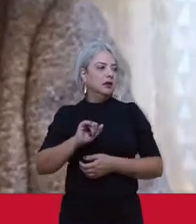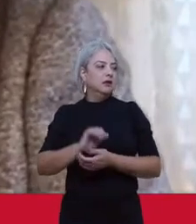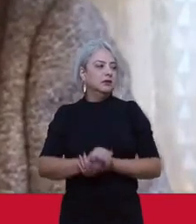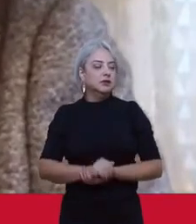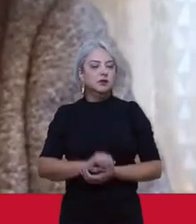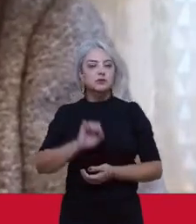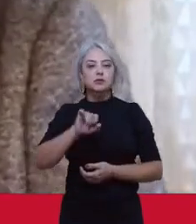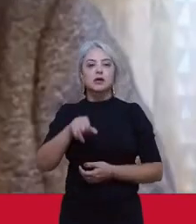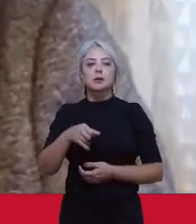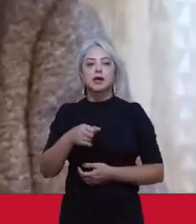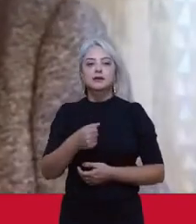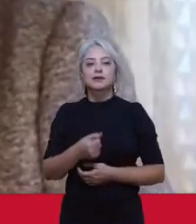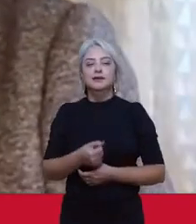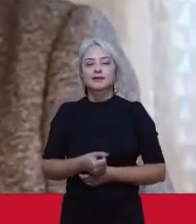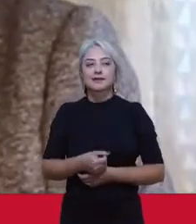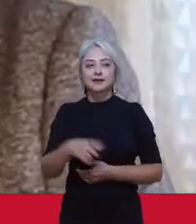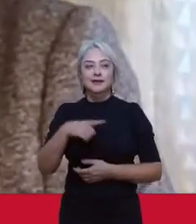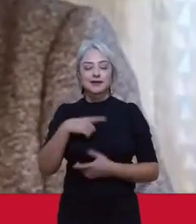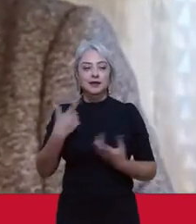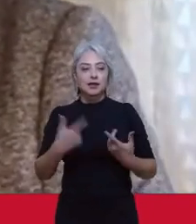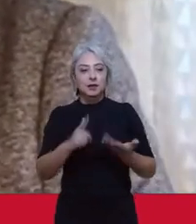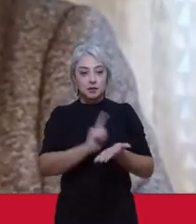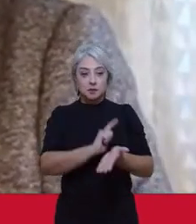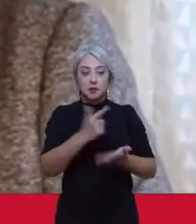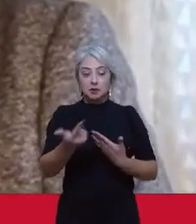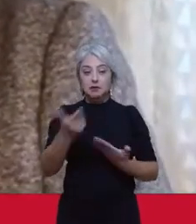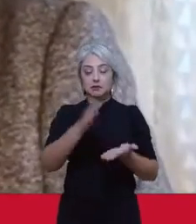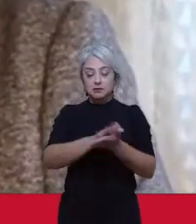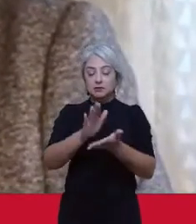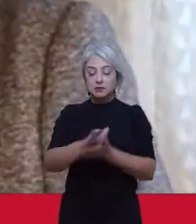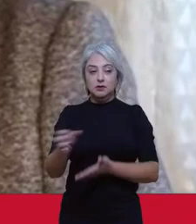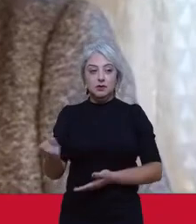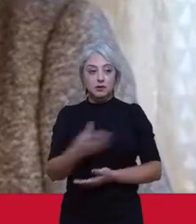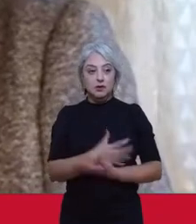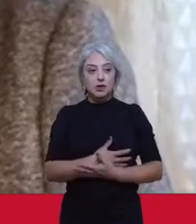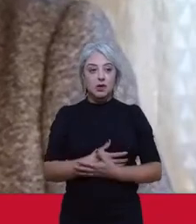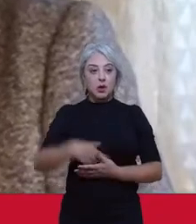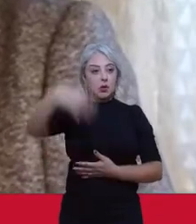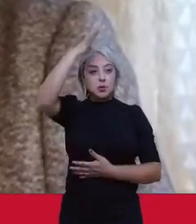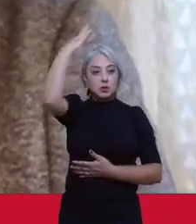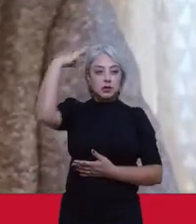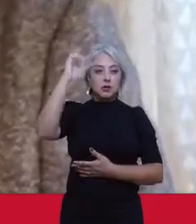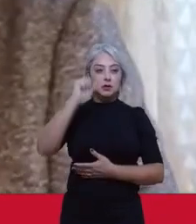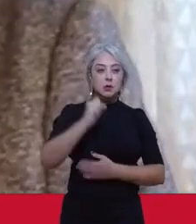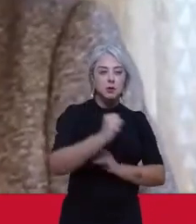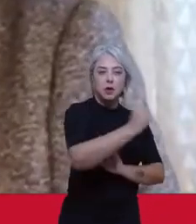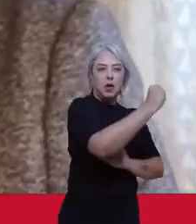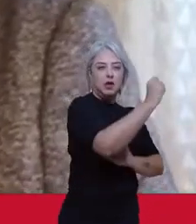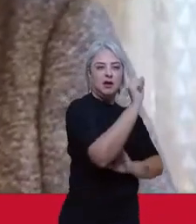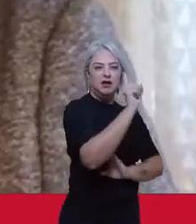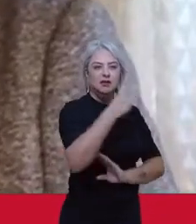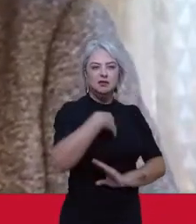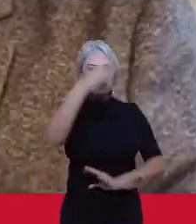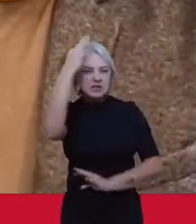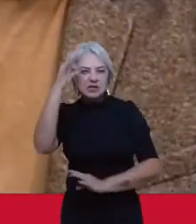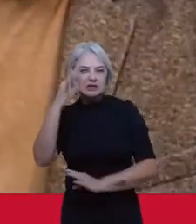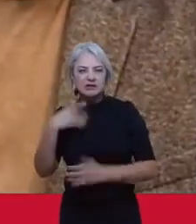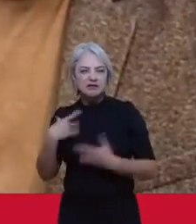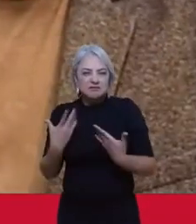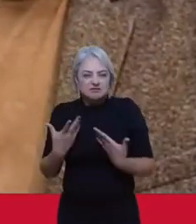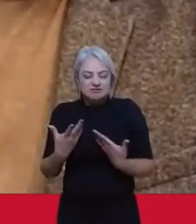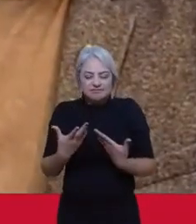meu livro, O Que Será, que é o meu livro mais recente publicado. Os mártires não são heróis, e eu não queria ser mártir. Eu não